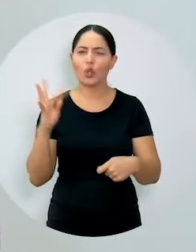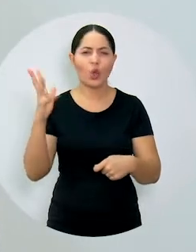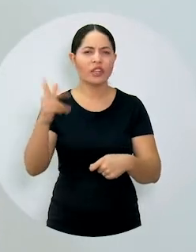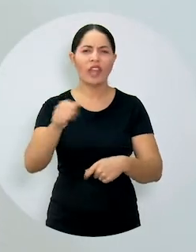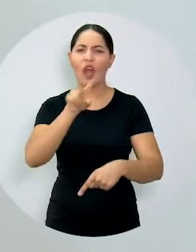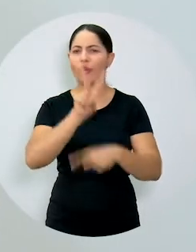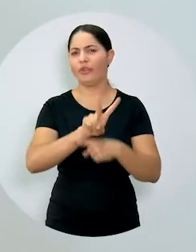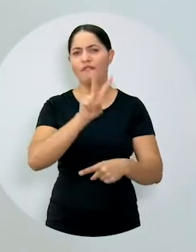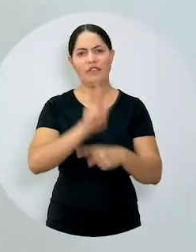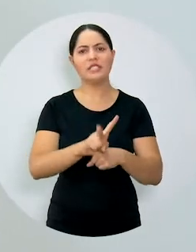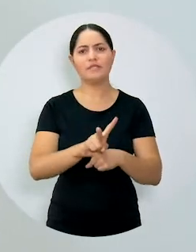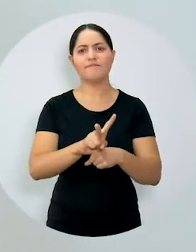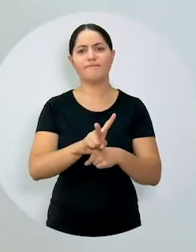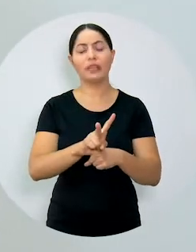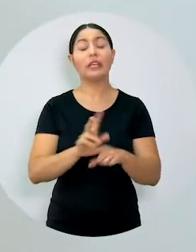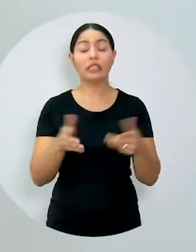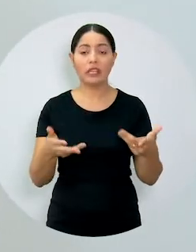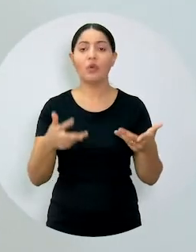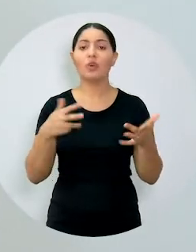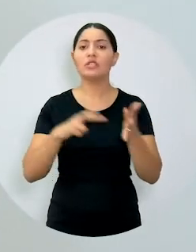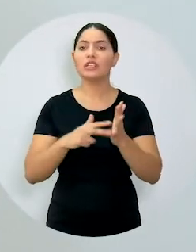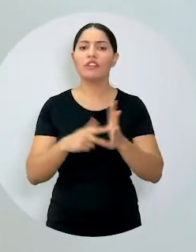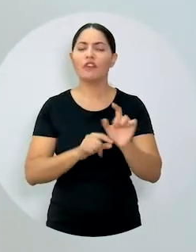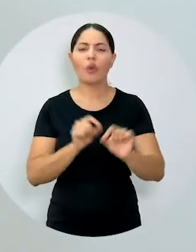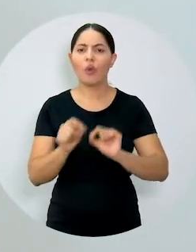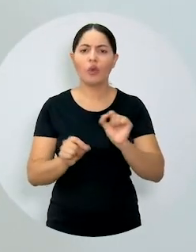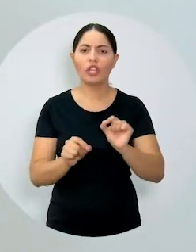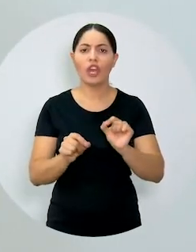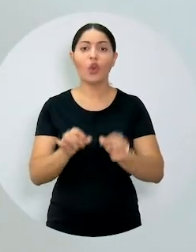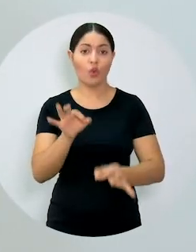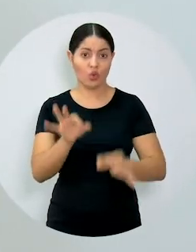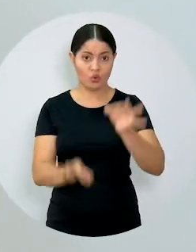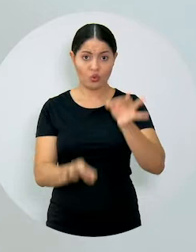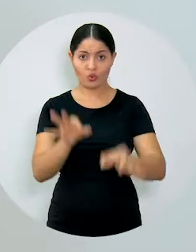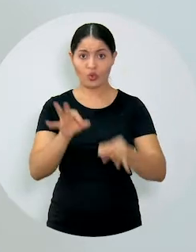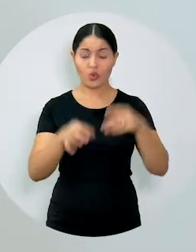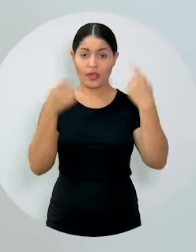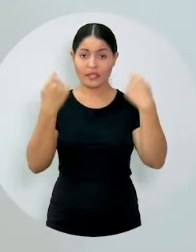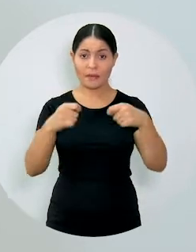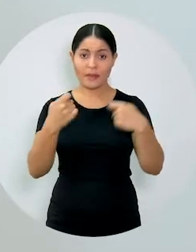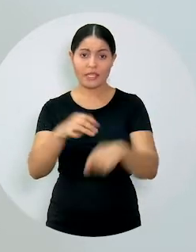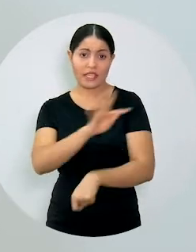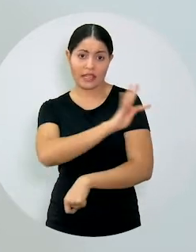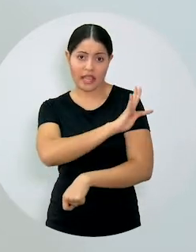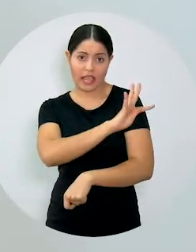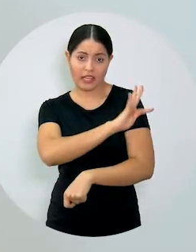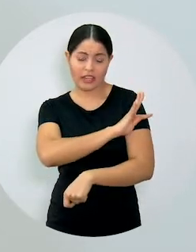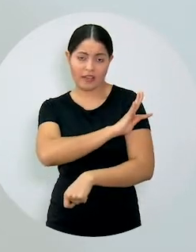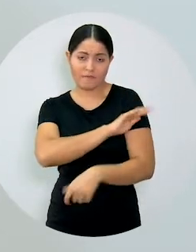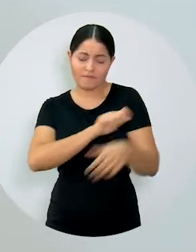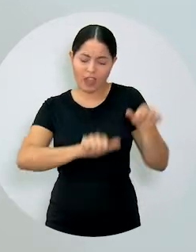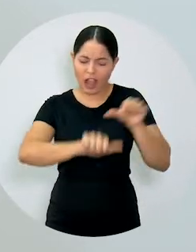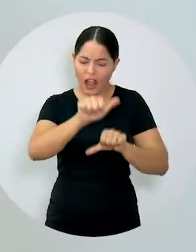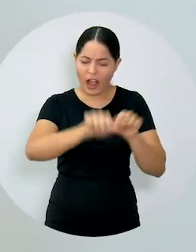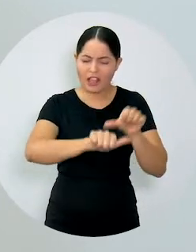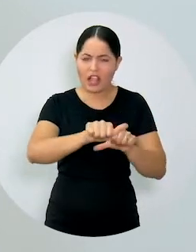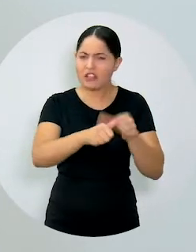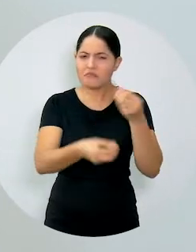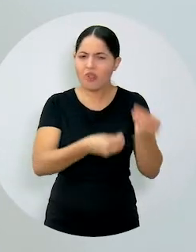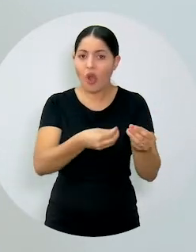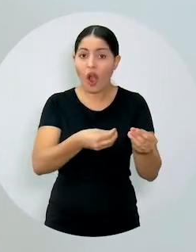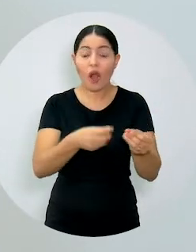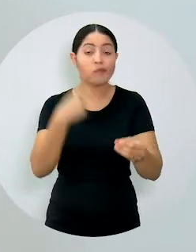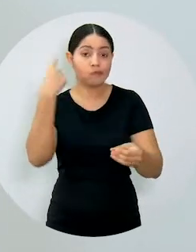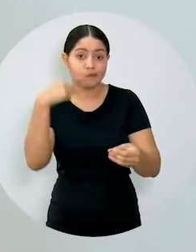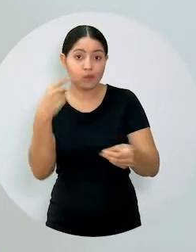uma solução justa, para que o juiz tenha a visão técnica apresentada por um advogado